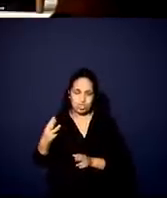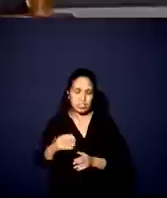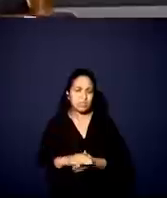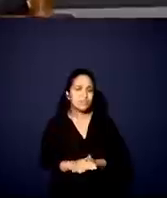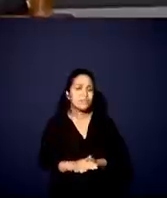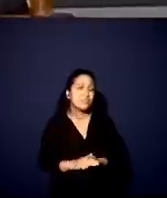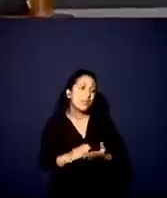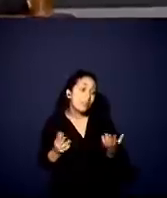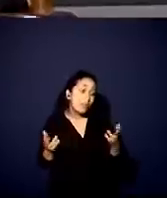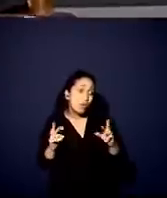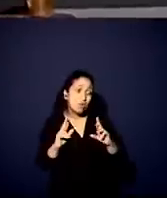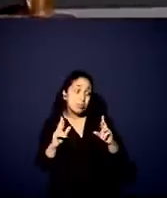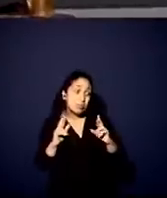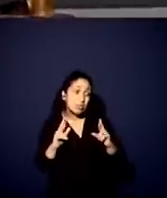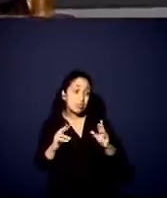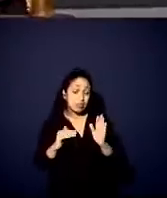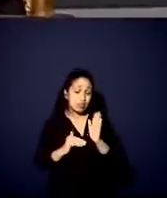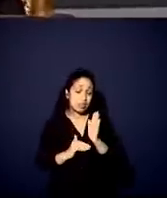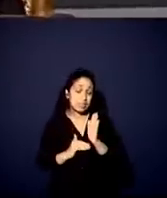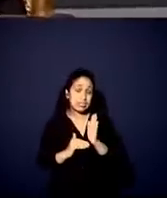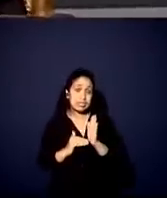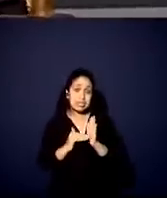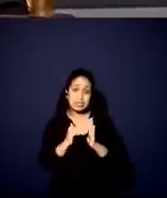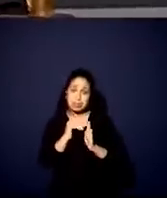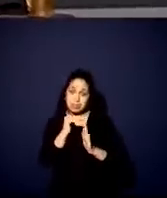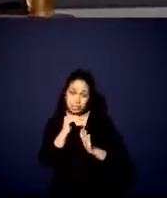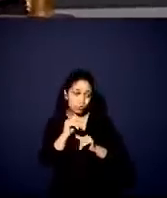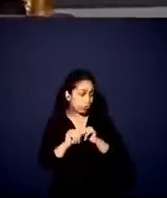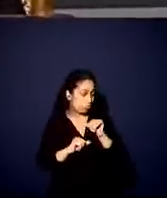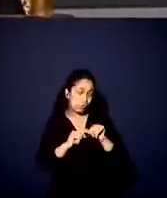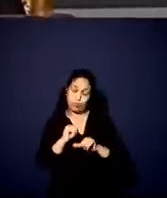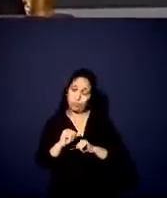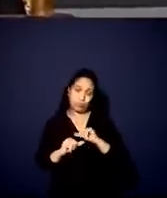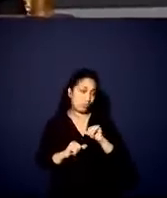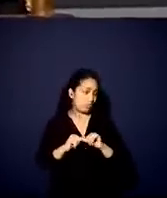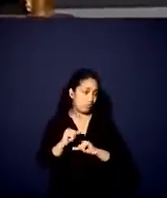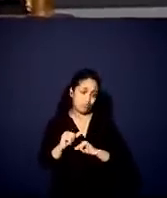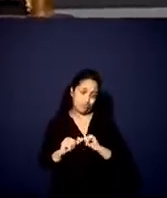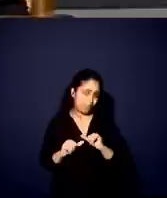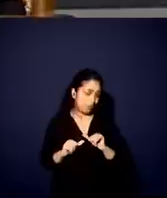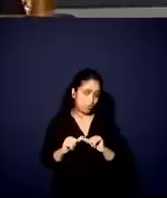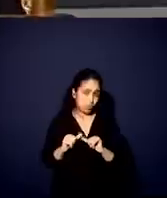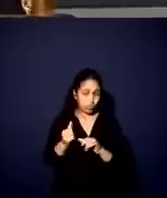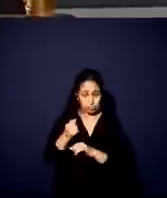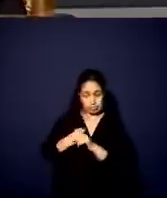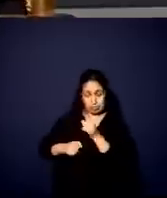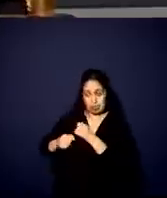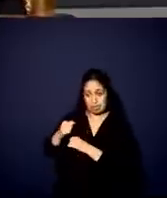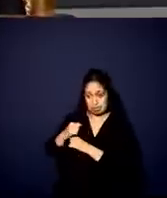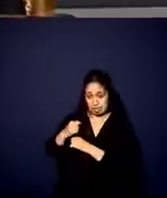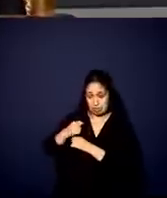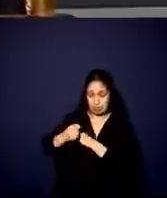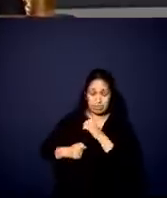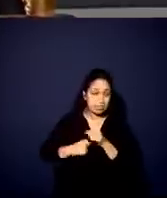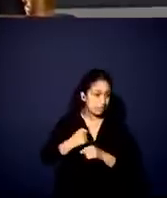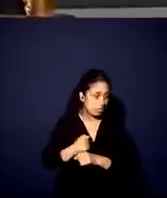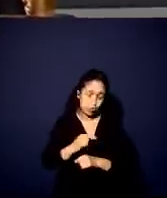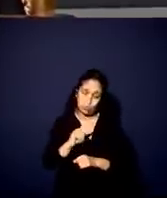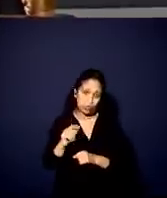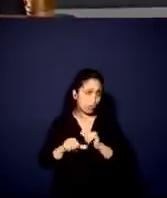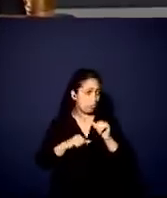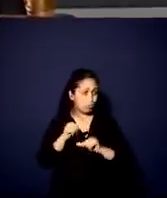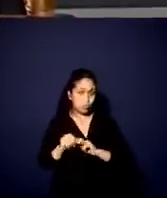assim a expectativa de crescimento da gente apreciando não mudou muito desde o final do ano passado porque cena a gente vai crescer menos